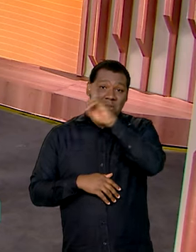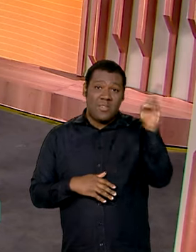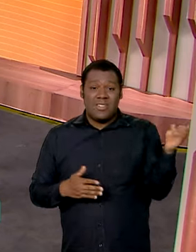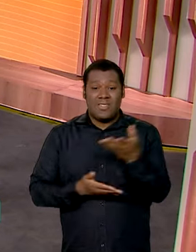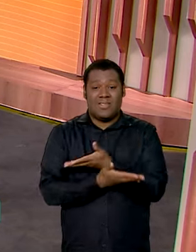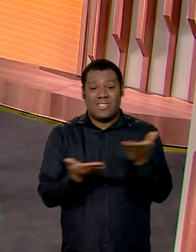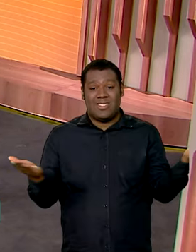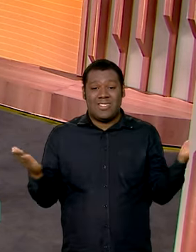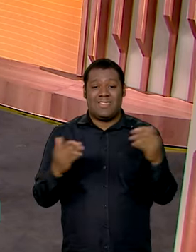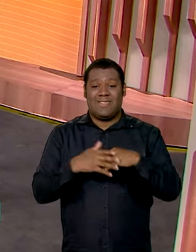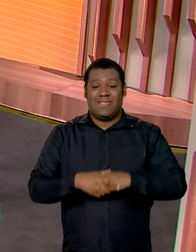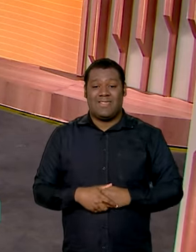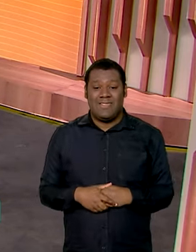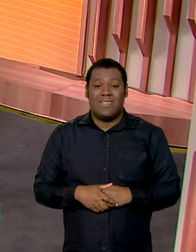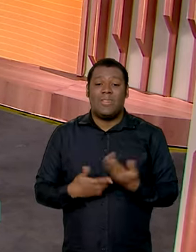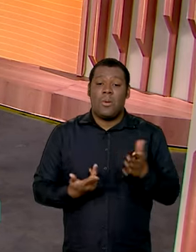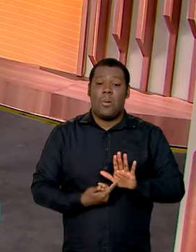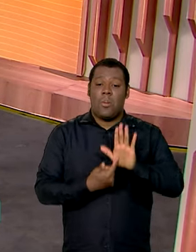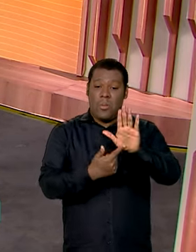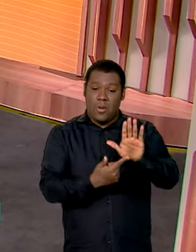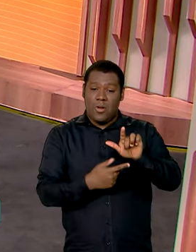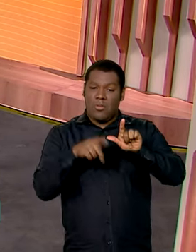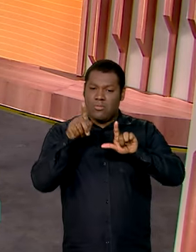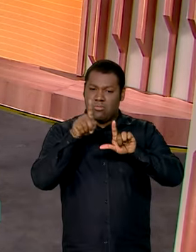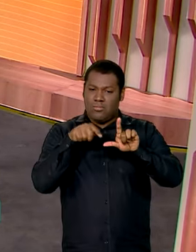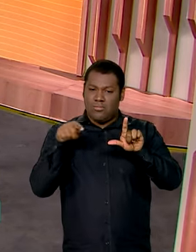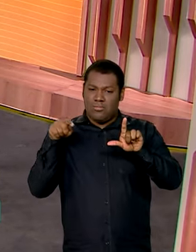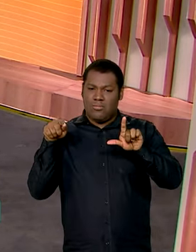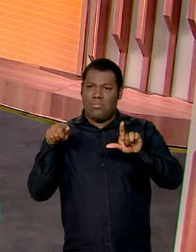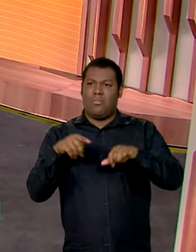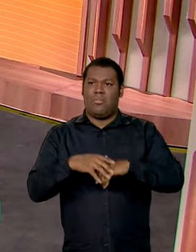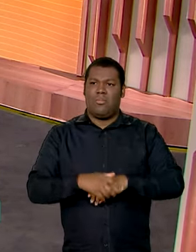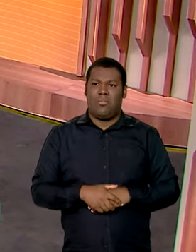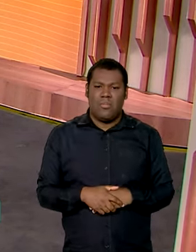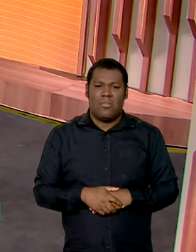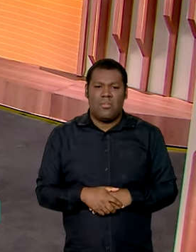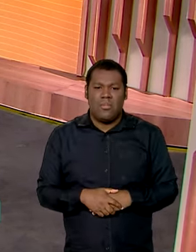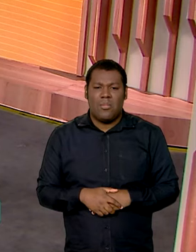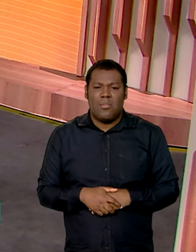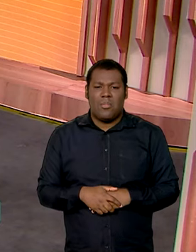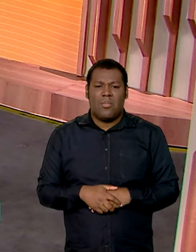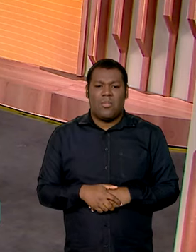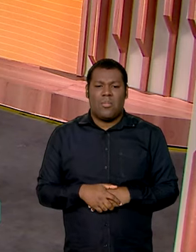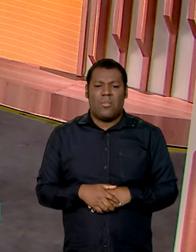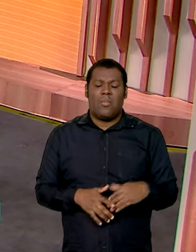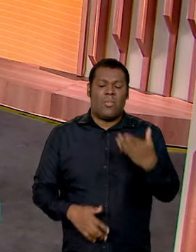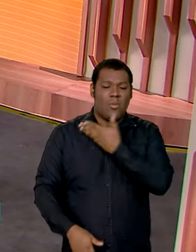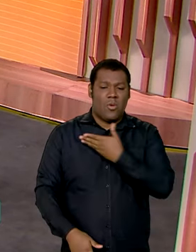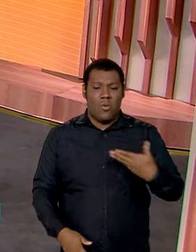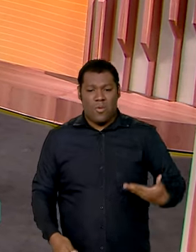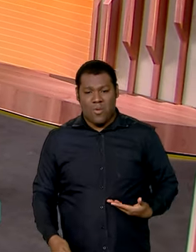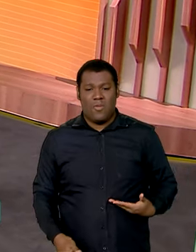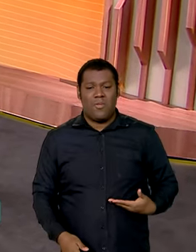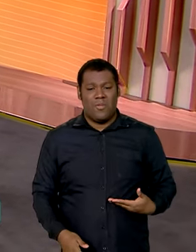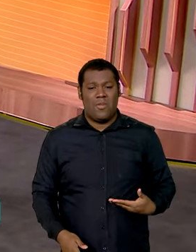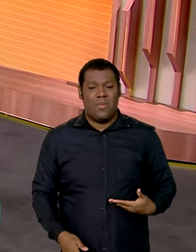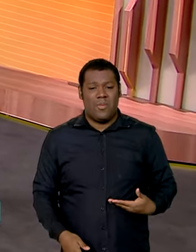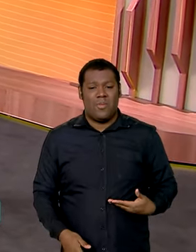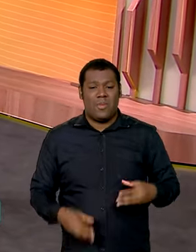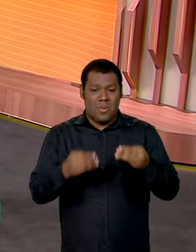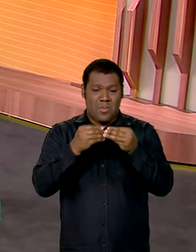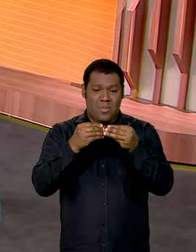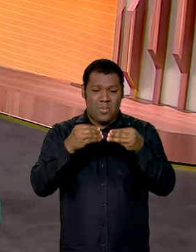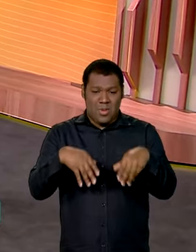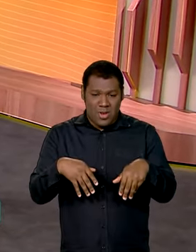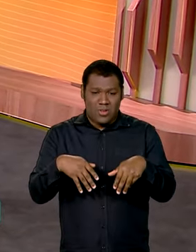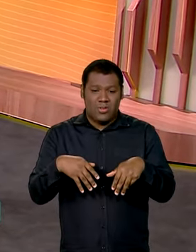aí. A gente trouxe um gráfico aqui para mostrar que esse déficit que o governo teve no